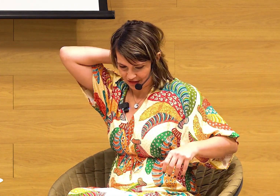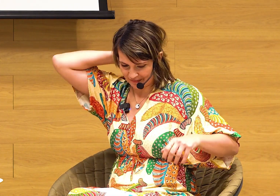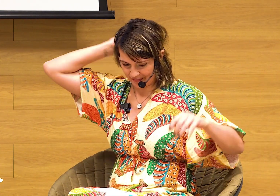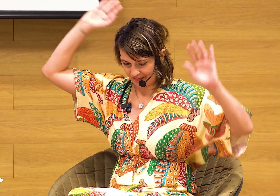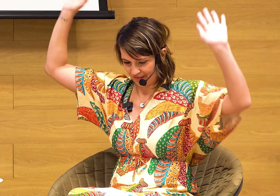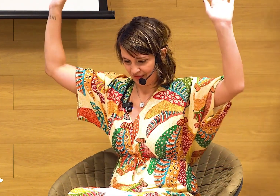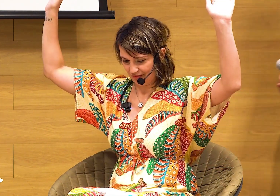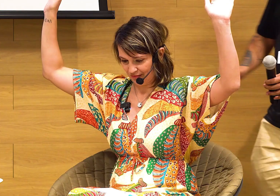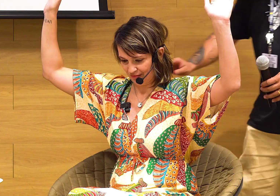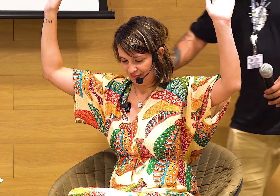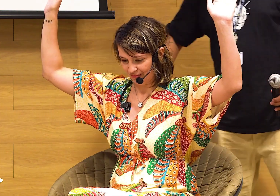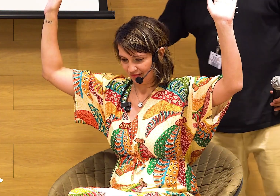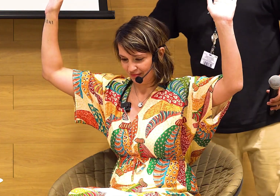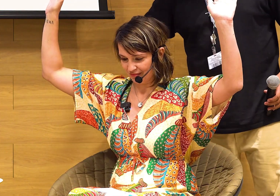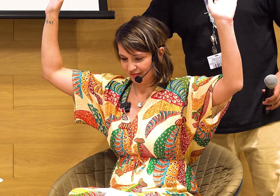Vini.